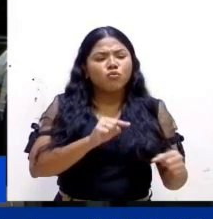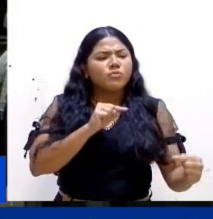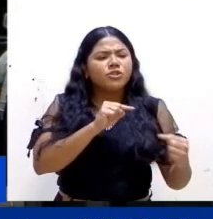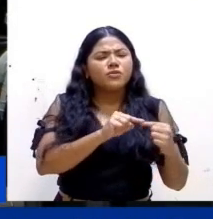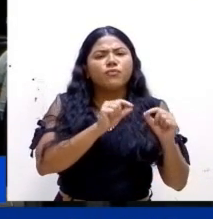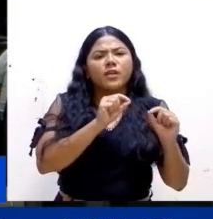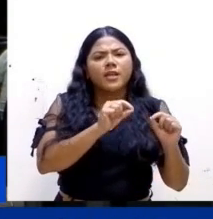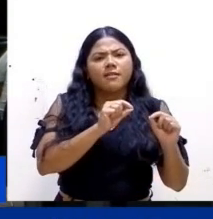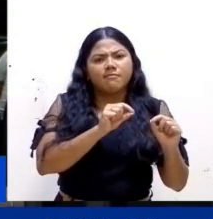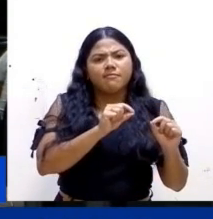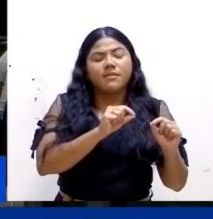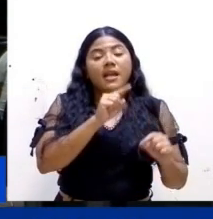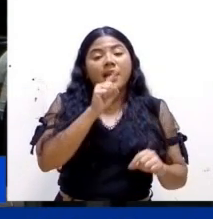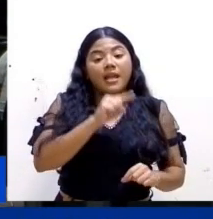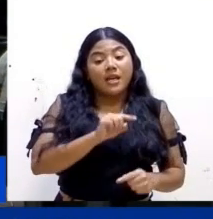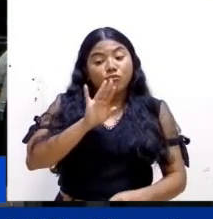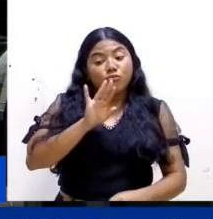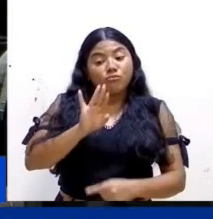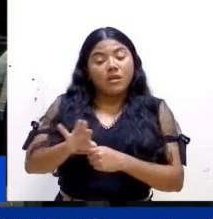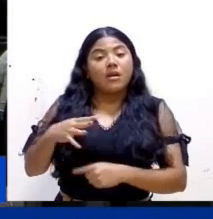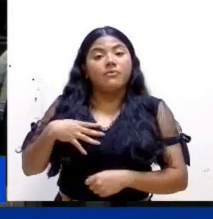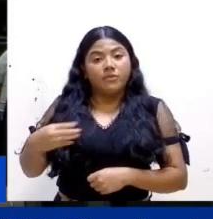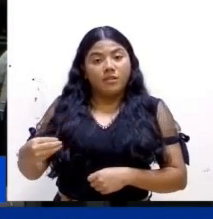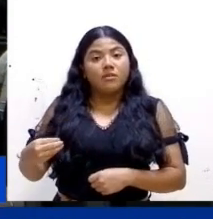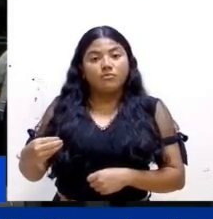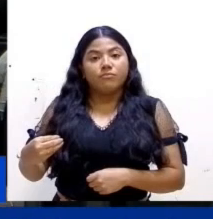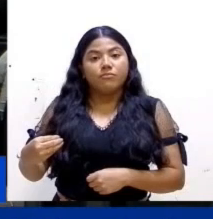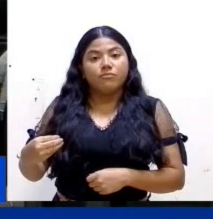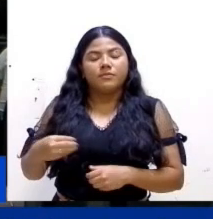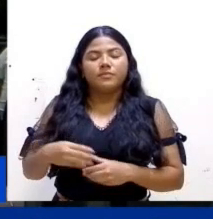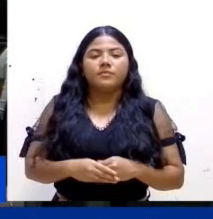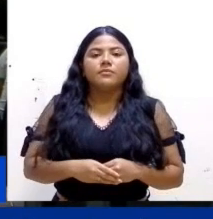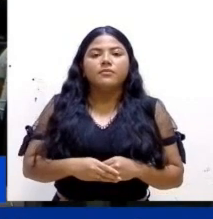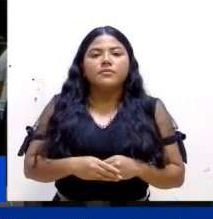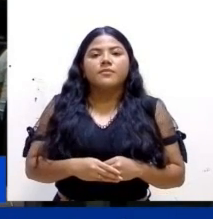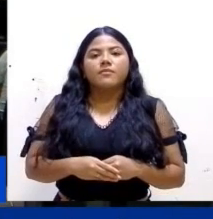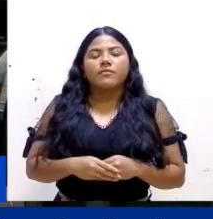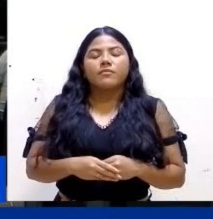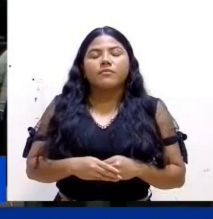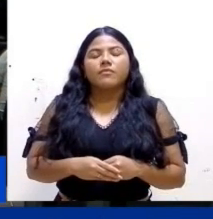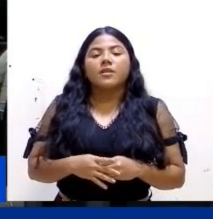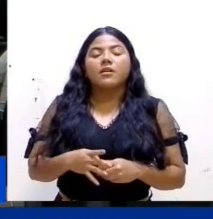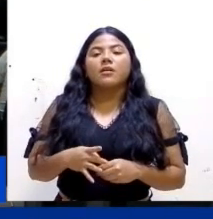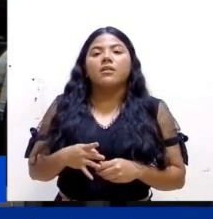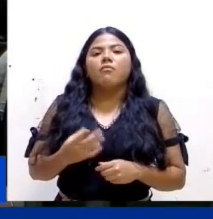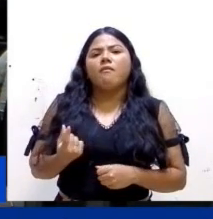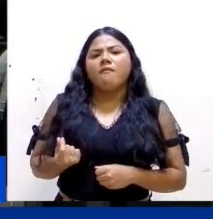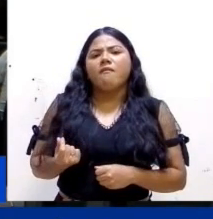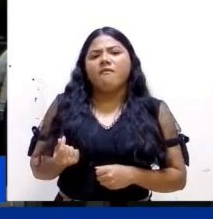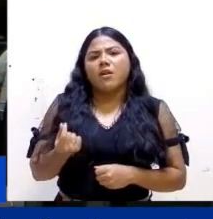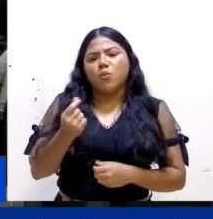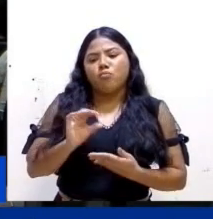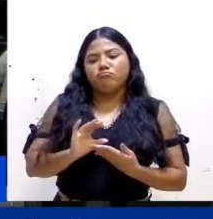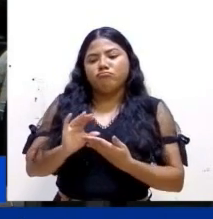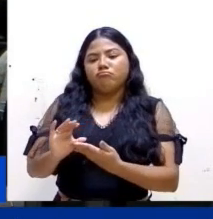filho. Vou passar. E como é calculado o valor dessa pensão? Eu quero uma pensão